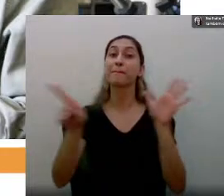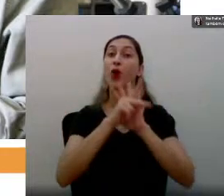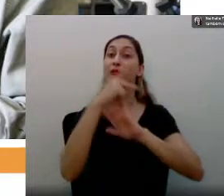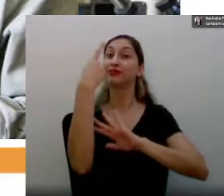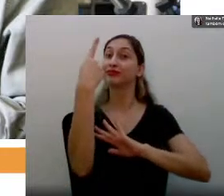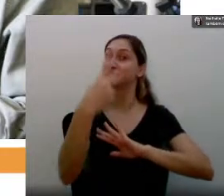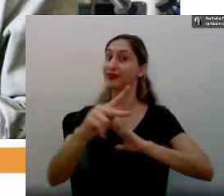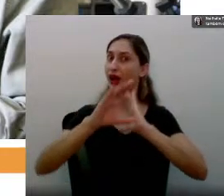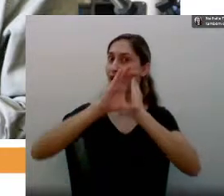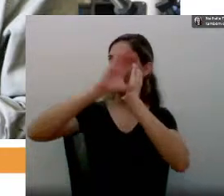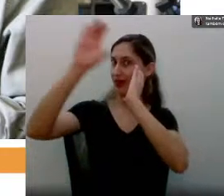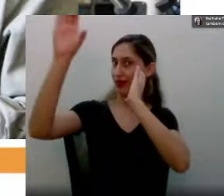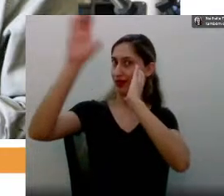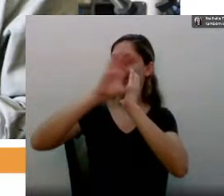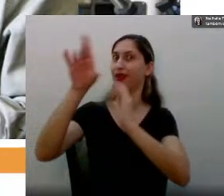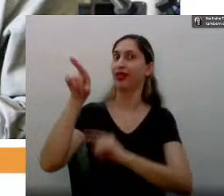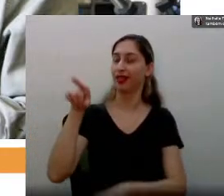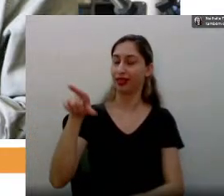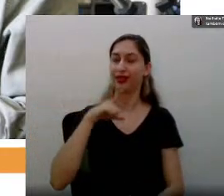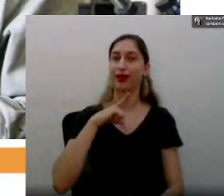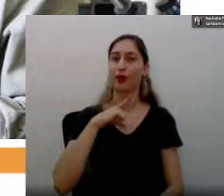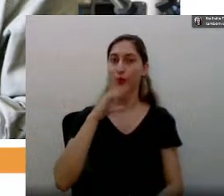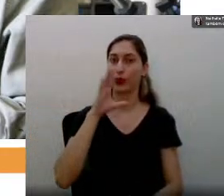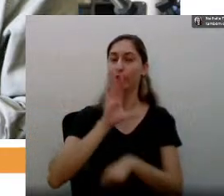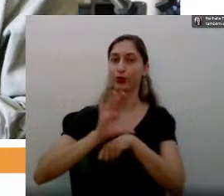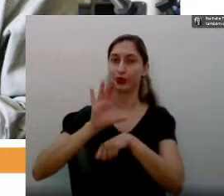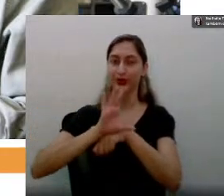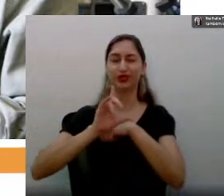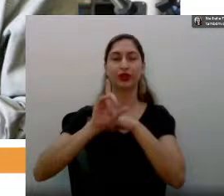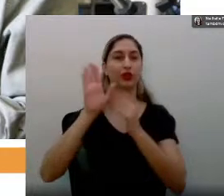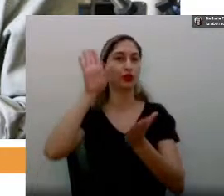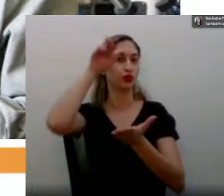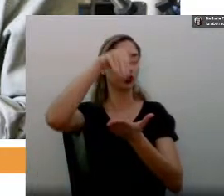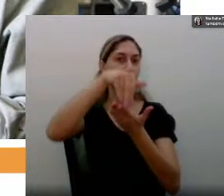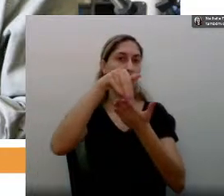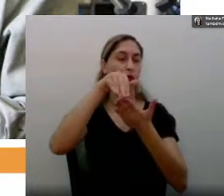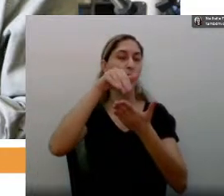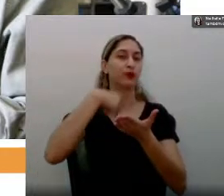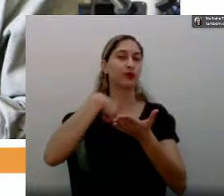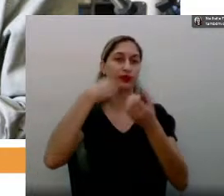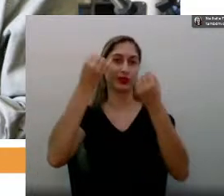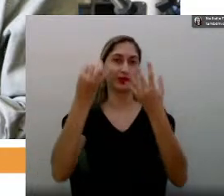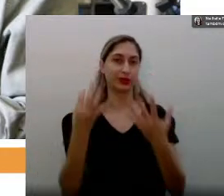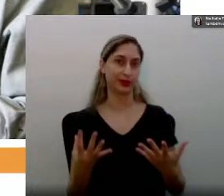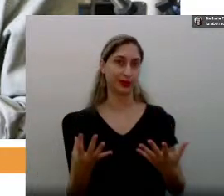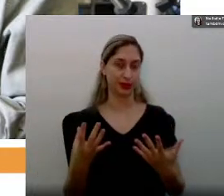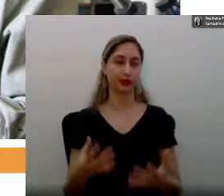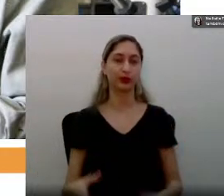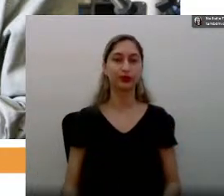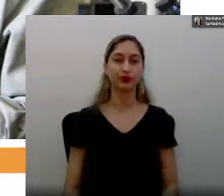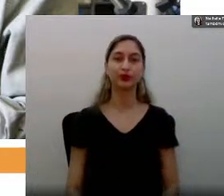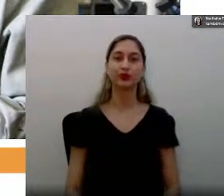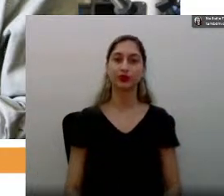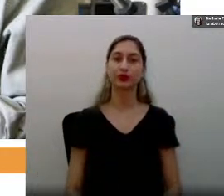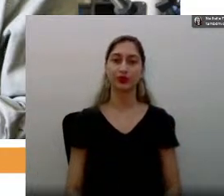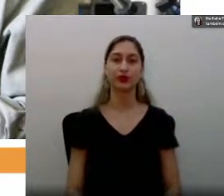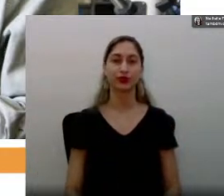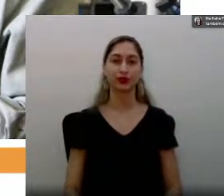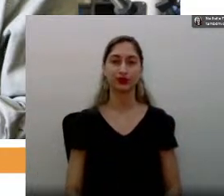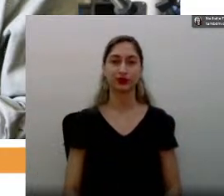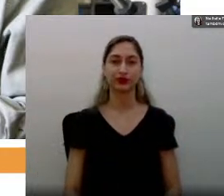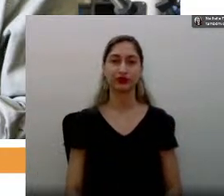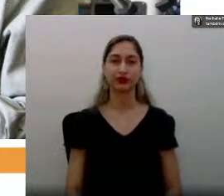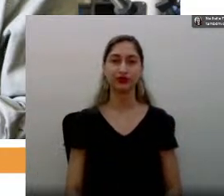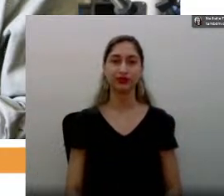e é mas eu vou falar no final aqui porque eu vou vamos falar para vocês uma ideia que a gente teve E aí eu